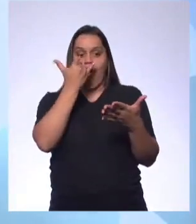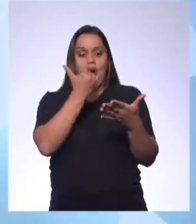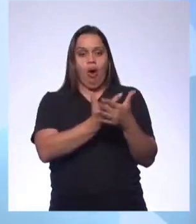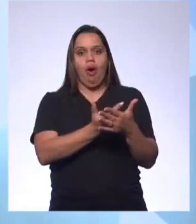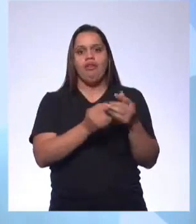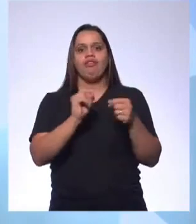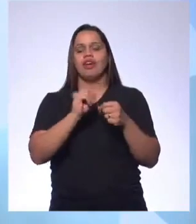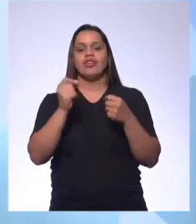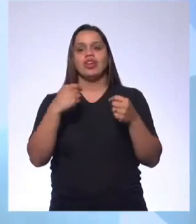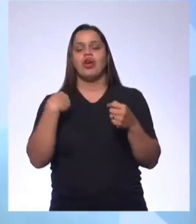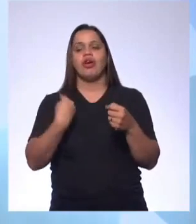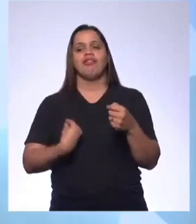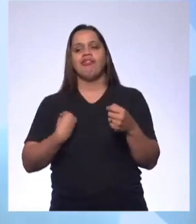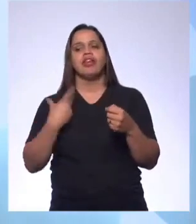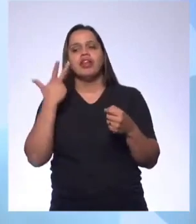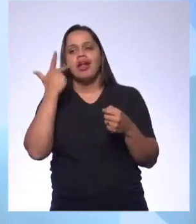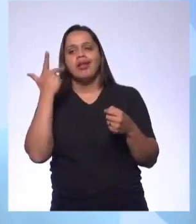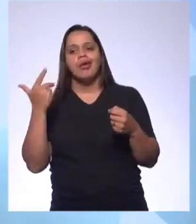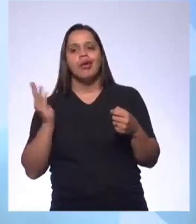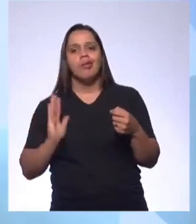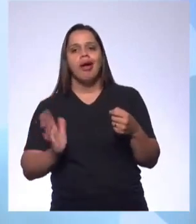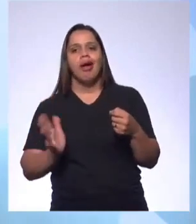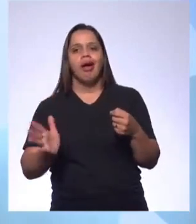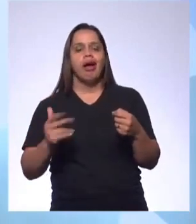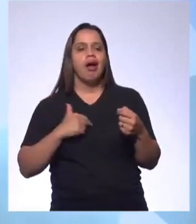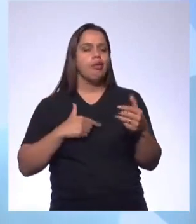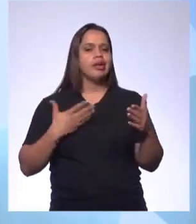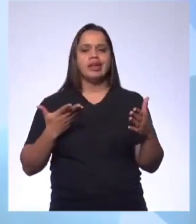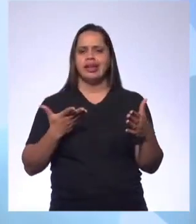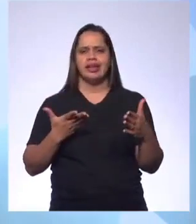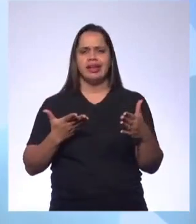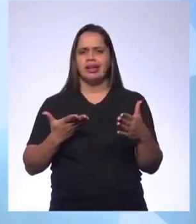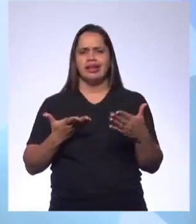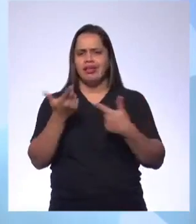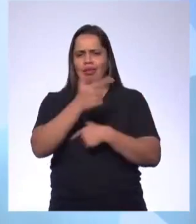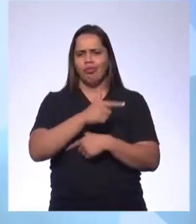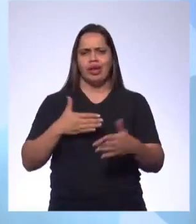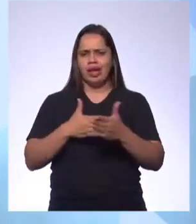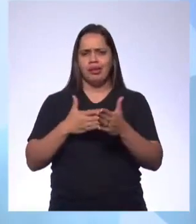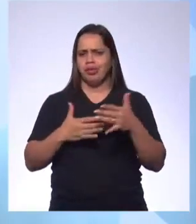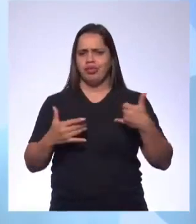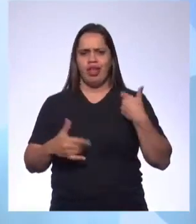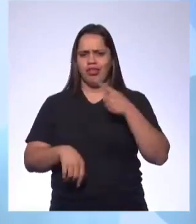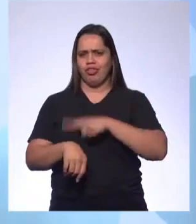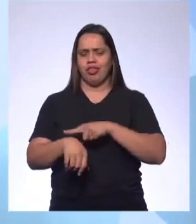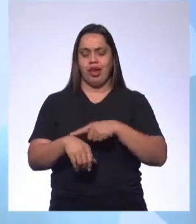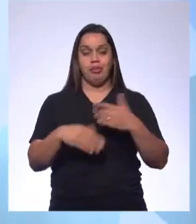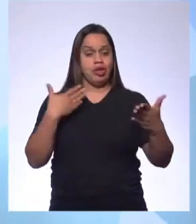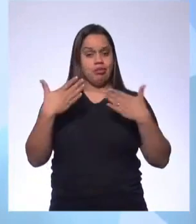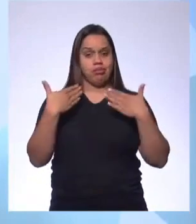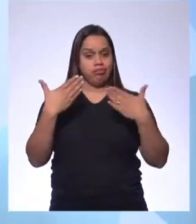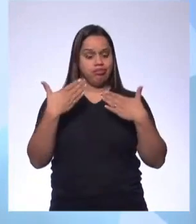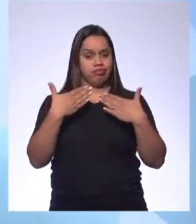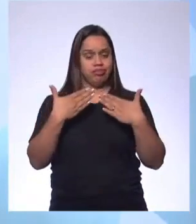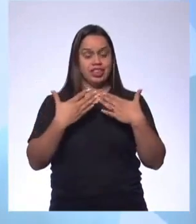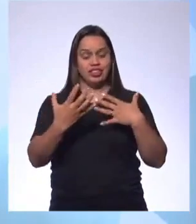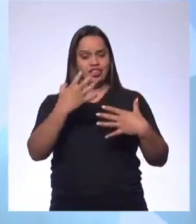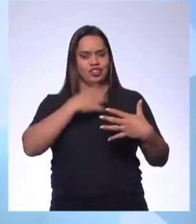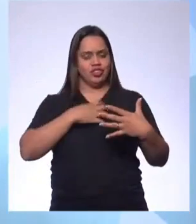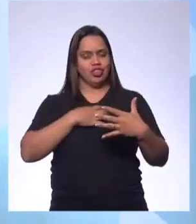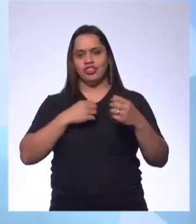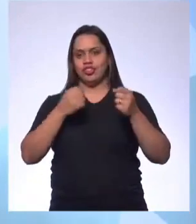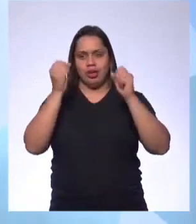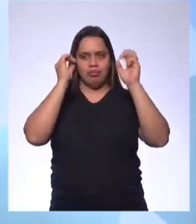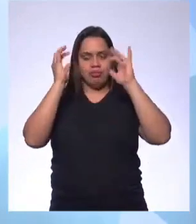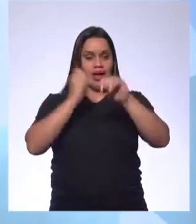sair do comum e quebrar as barreiras de idade, tempo e conversar diretamente com as nossas emoções. Então, sim, né,